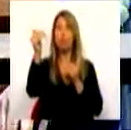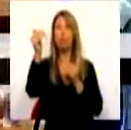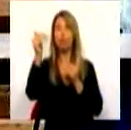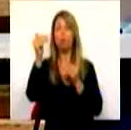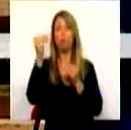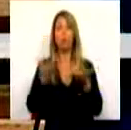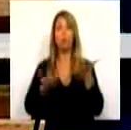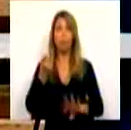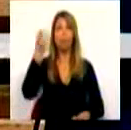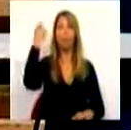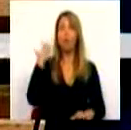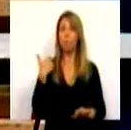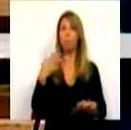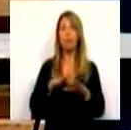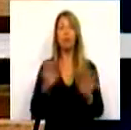respeito exatamente